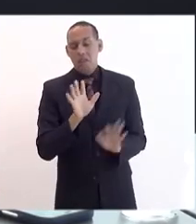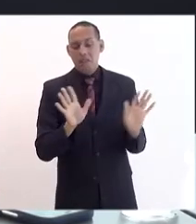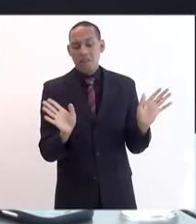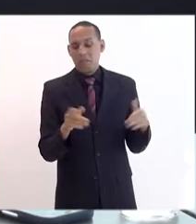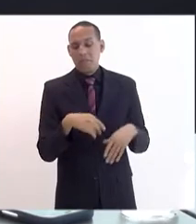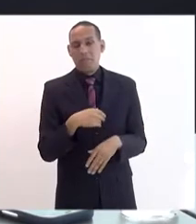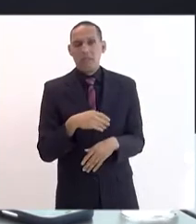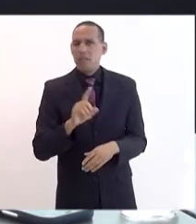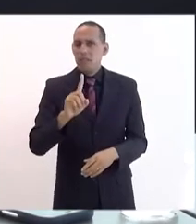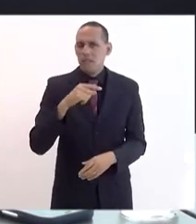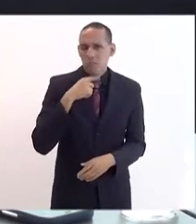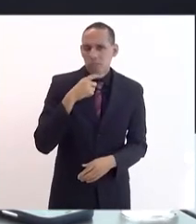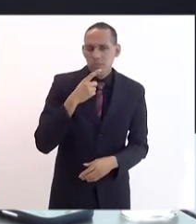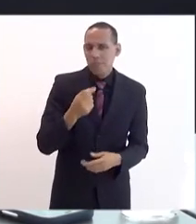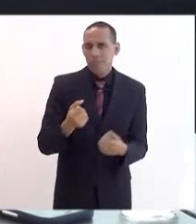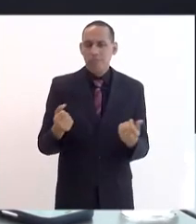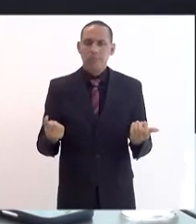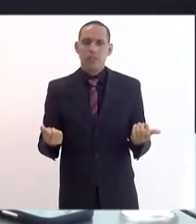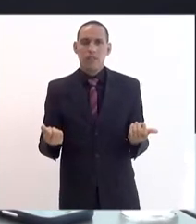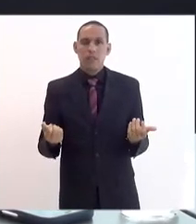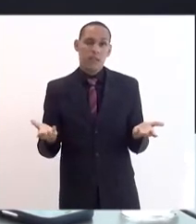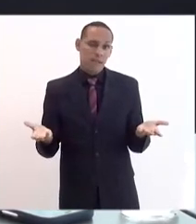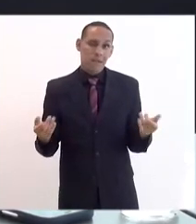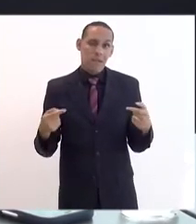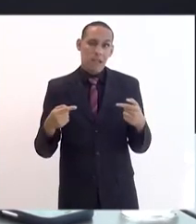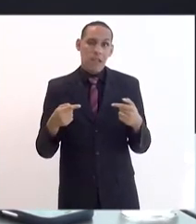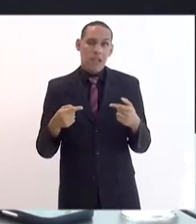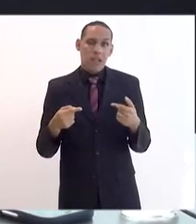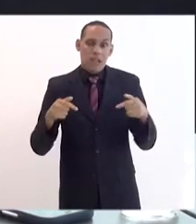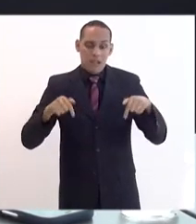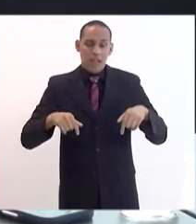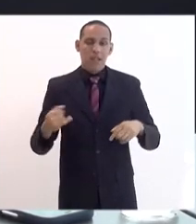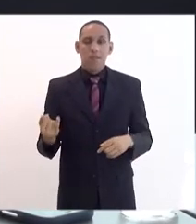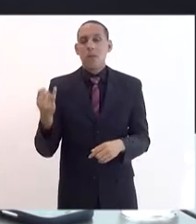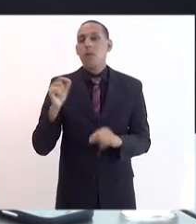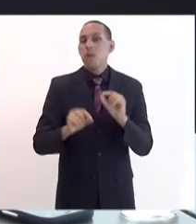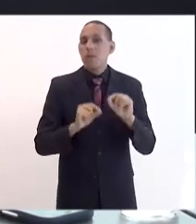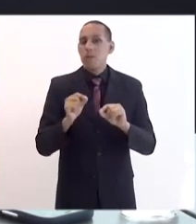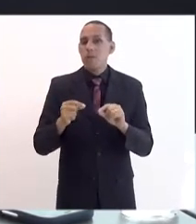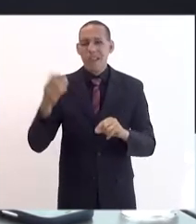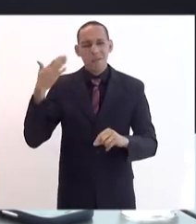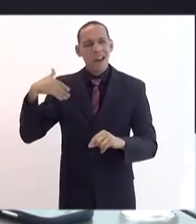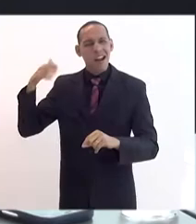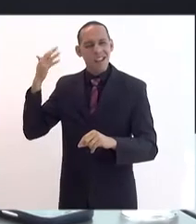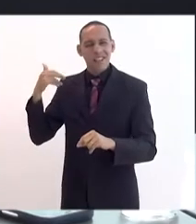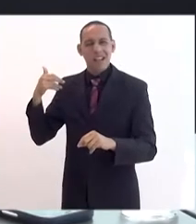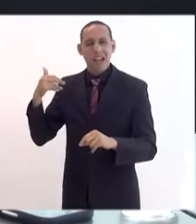Então, essa aqui é a questão central. E do jeito que estava indo,